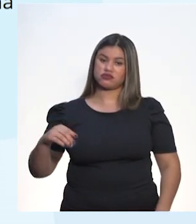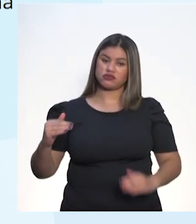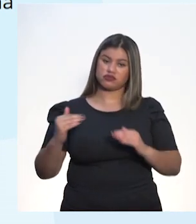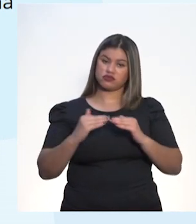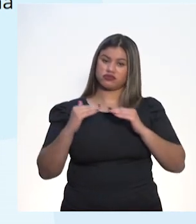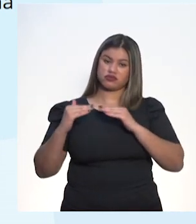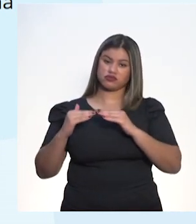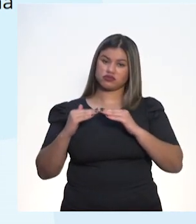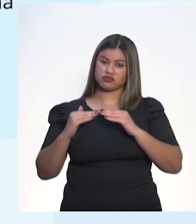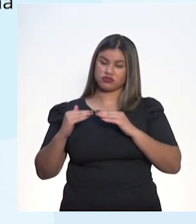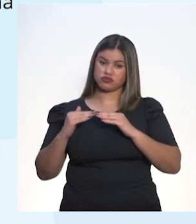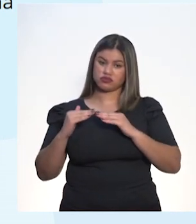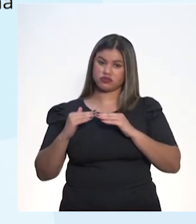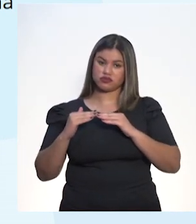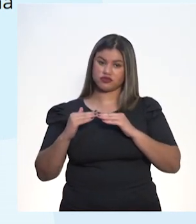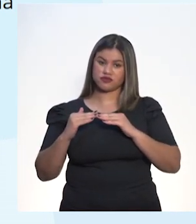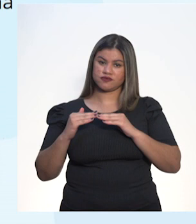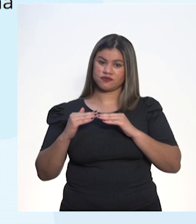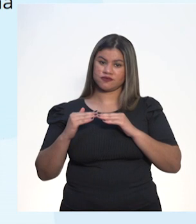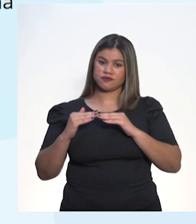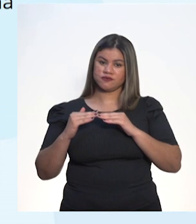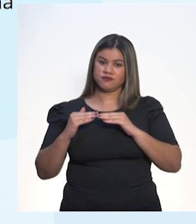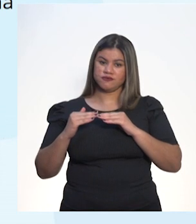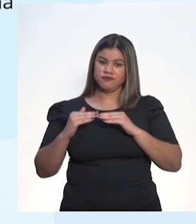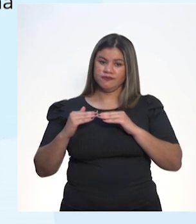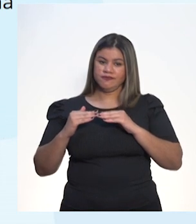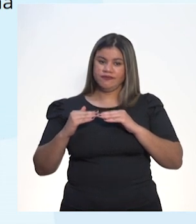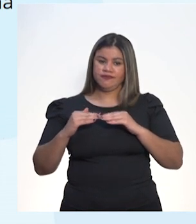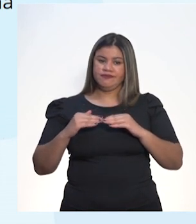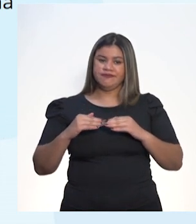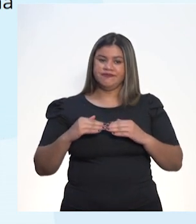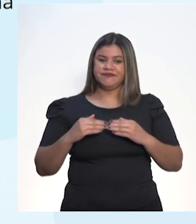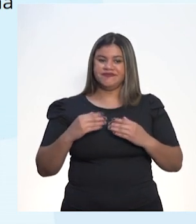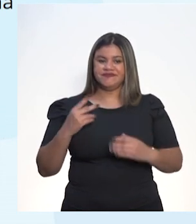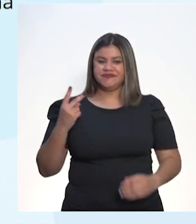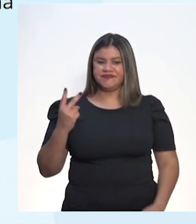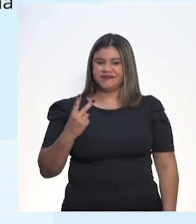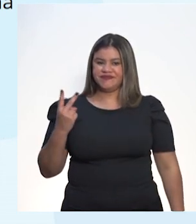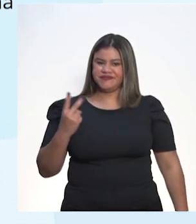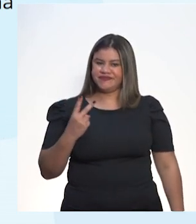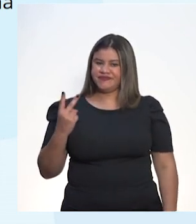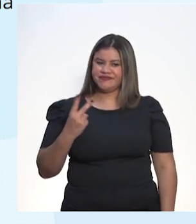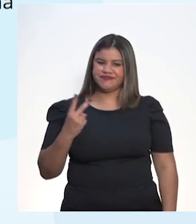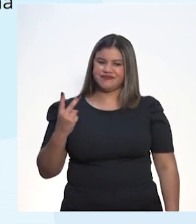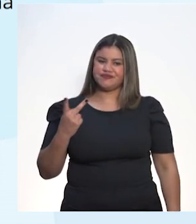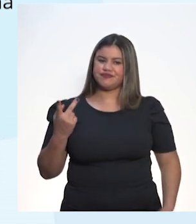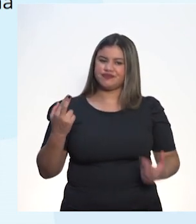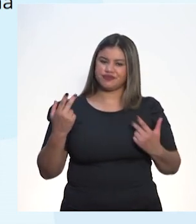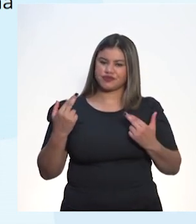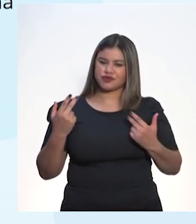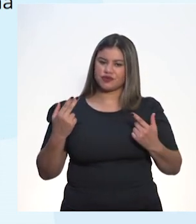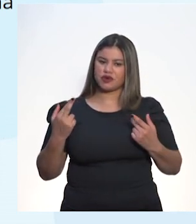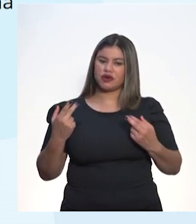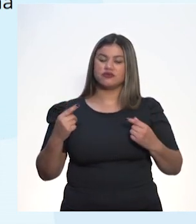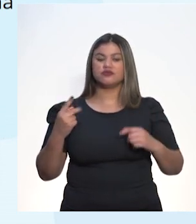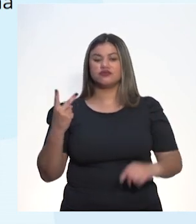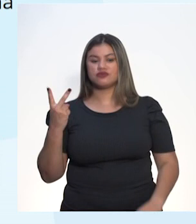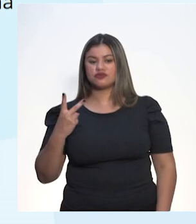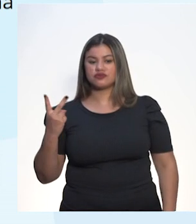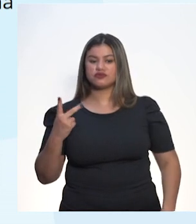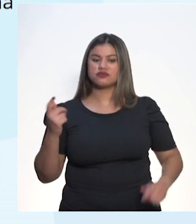comigo que os dois são iguais? Os dois têm 6